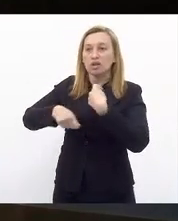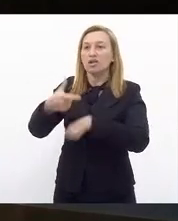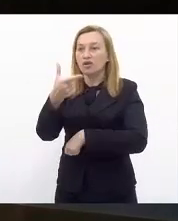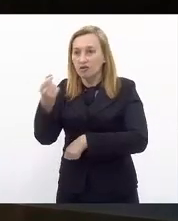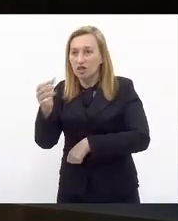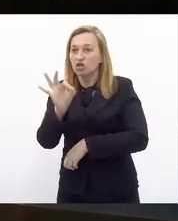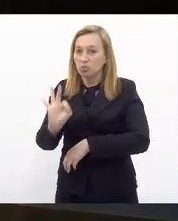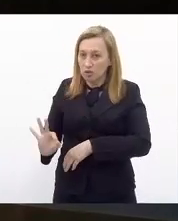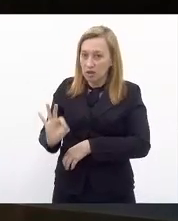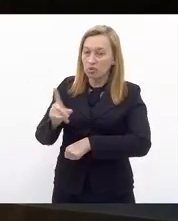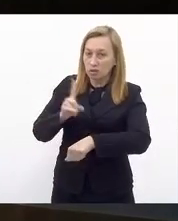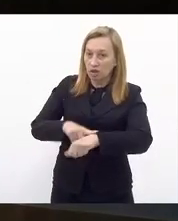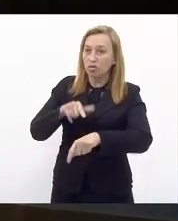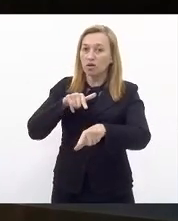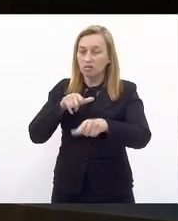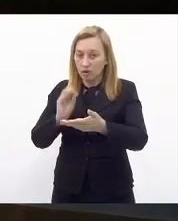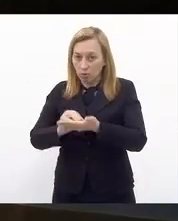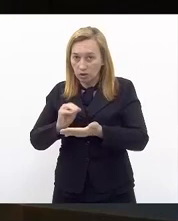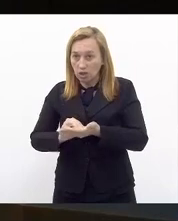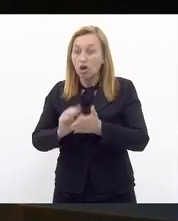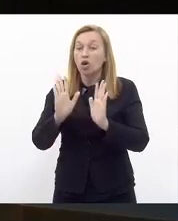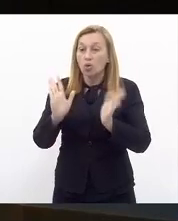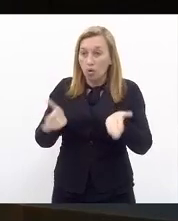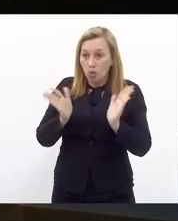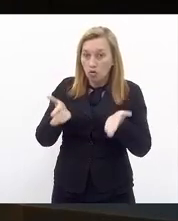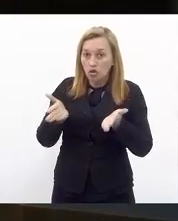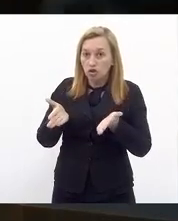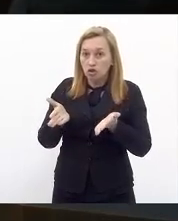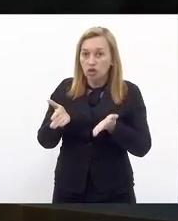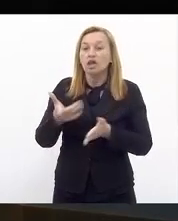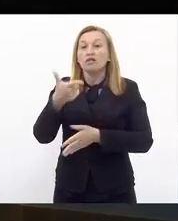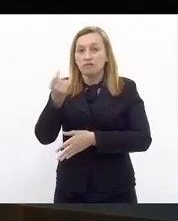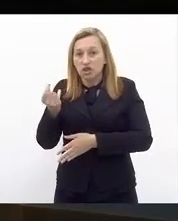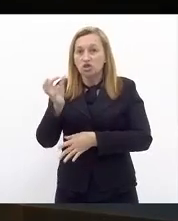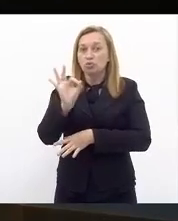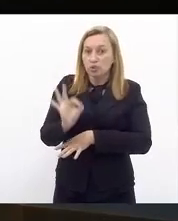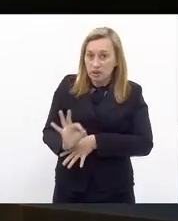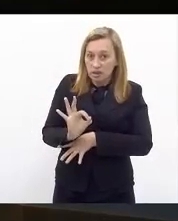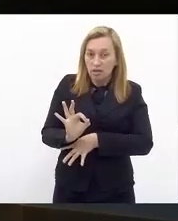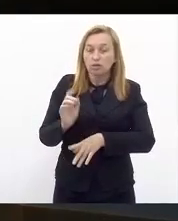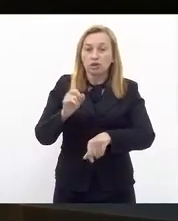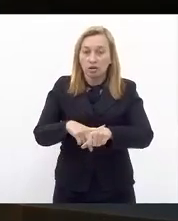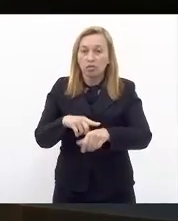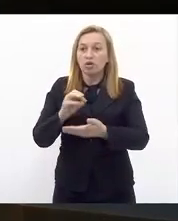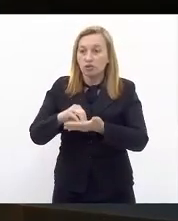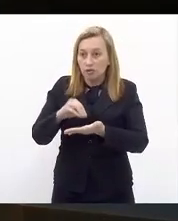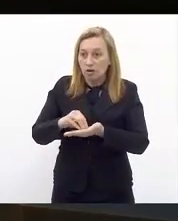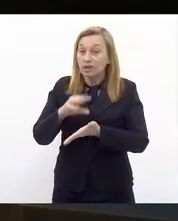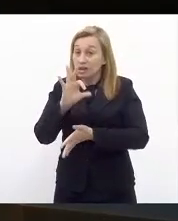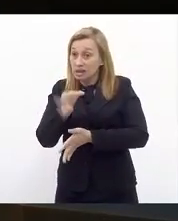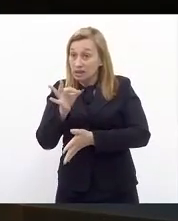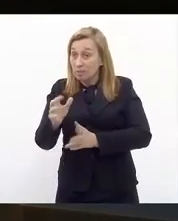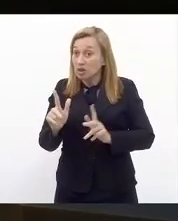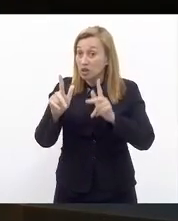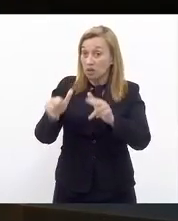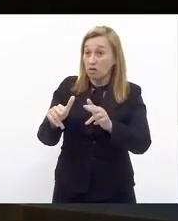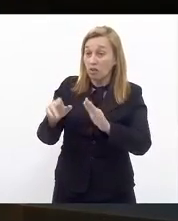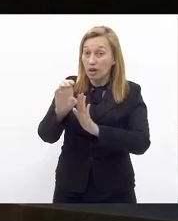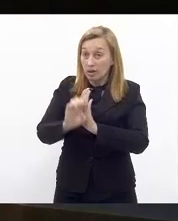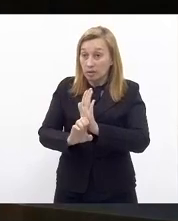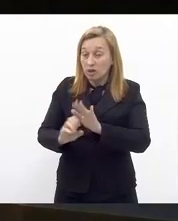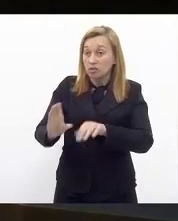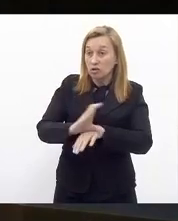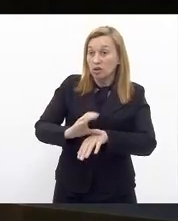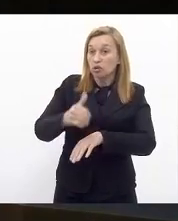vinte por cento do tempo que falta hoje vai ficar Vinte por cento do tempo que falta exatamente igual a emenda